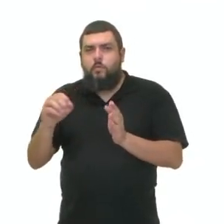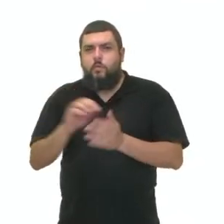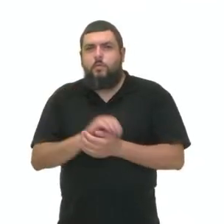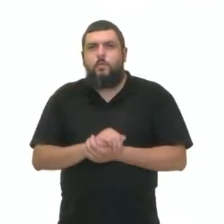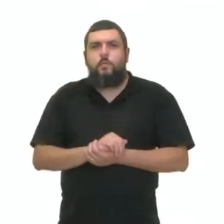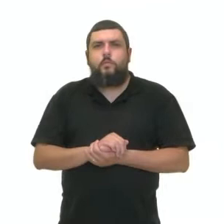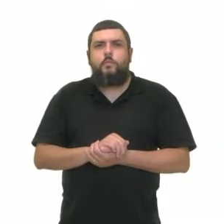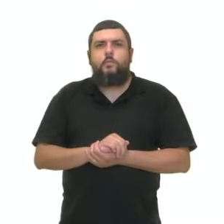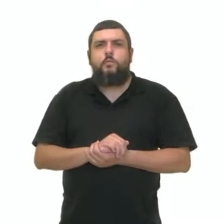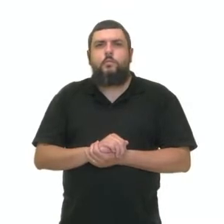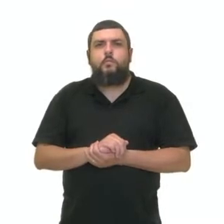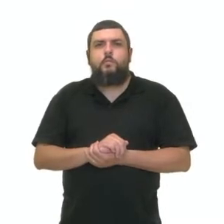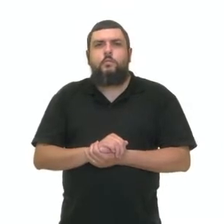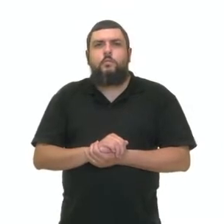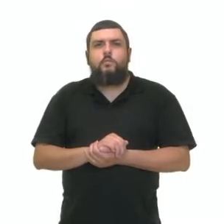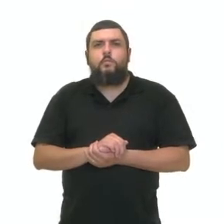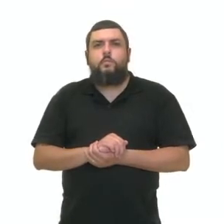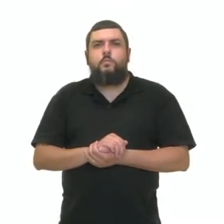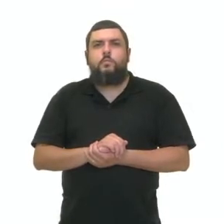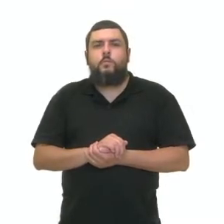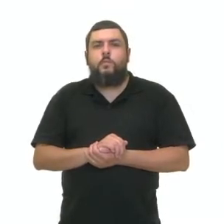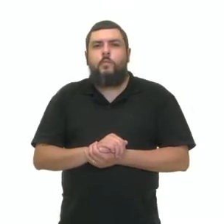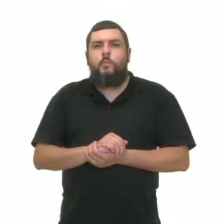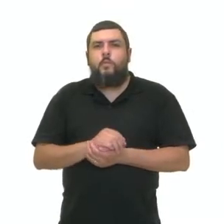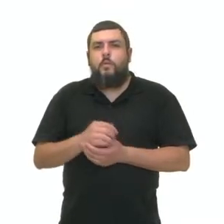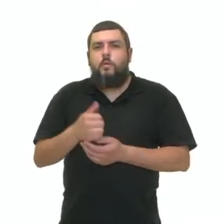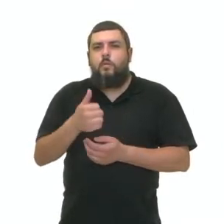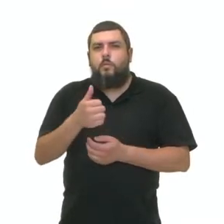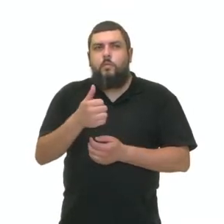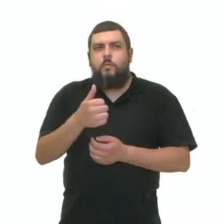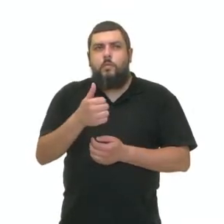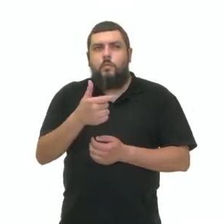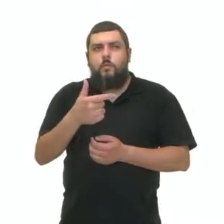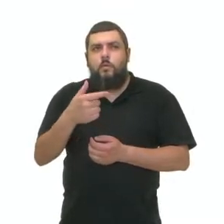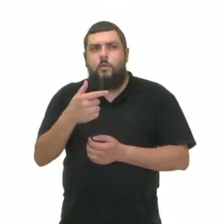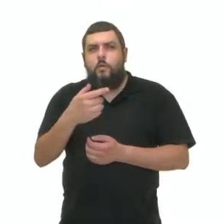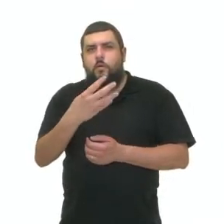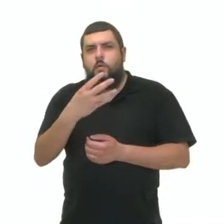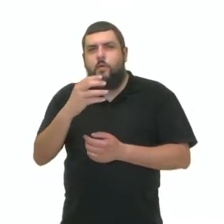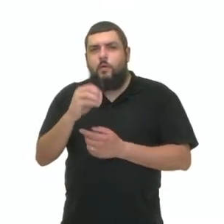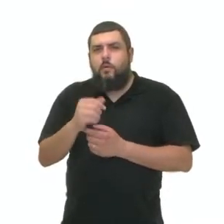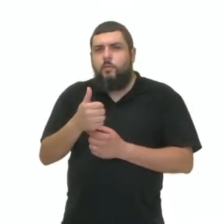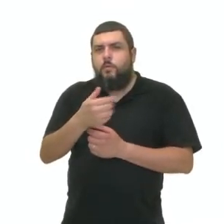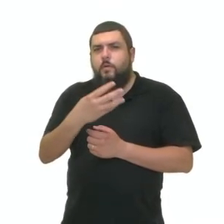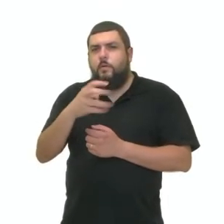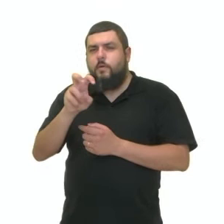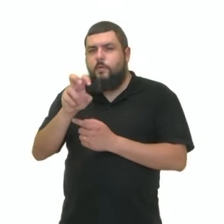1400, sobrou 1430, 1453, acabou.